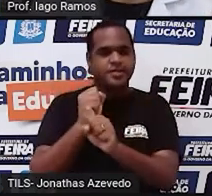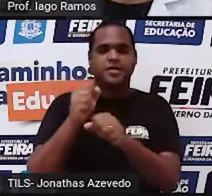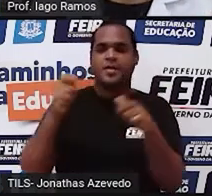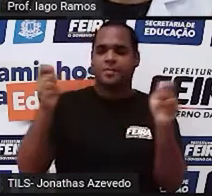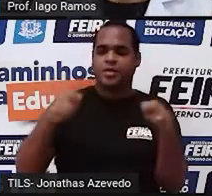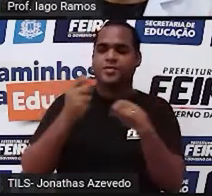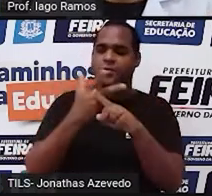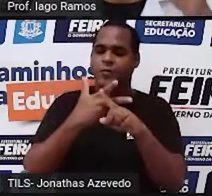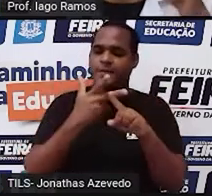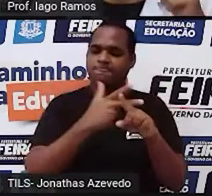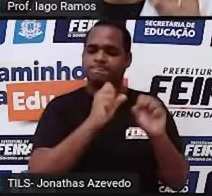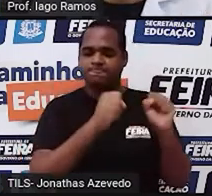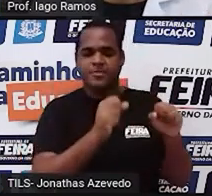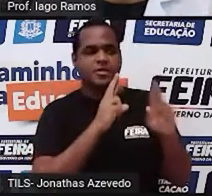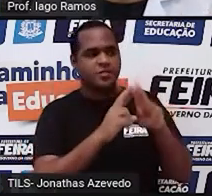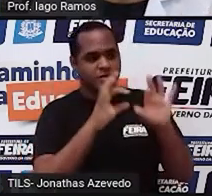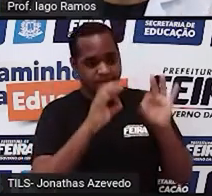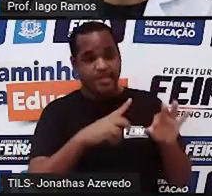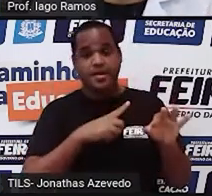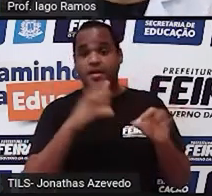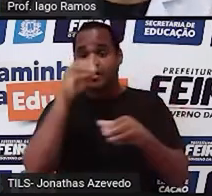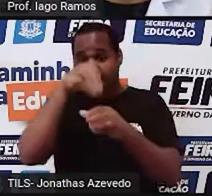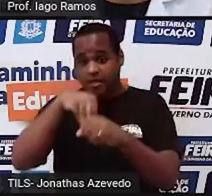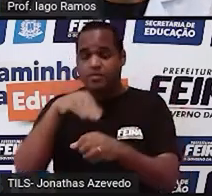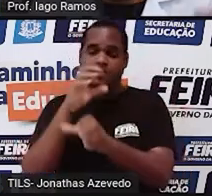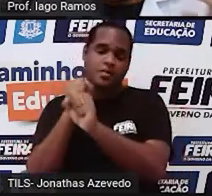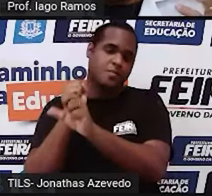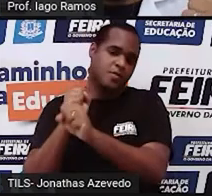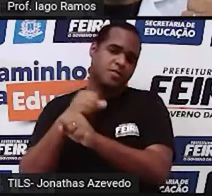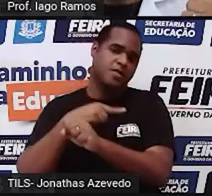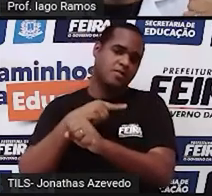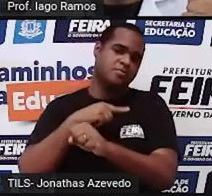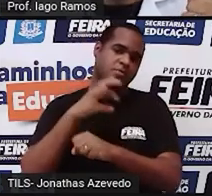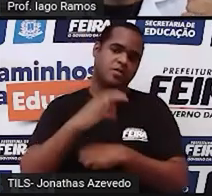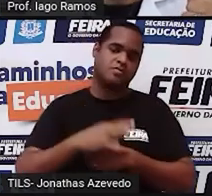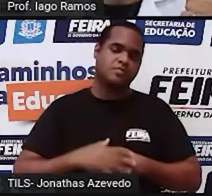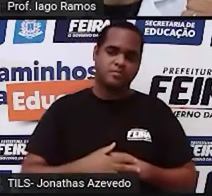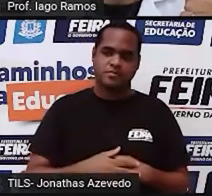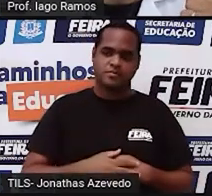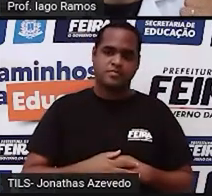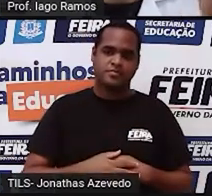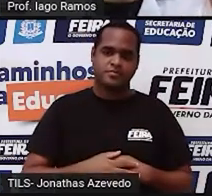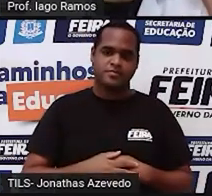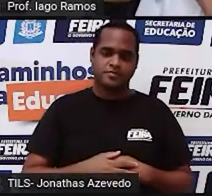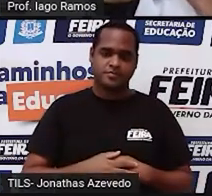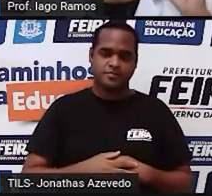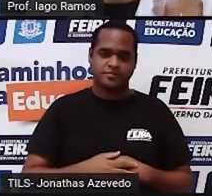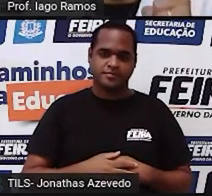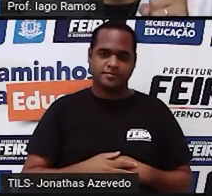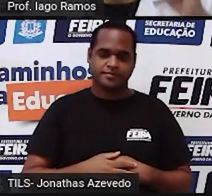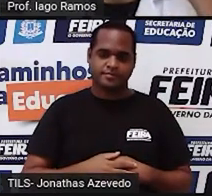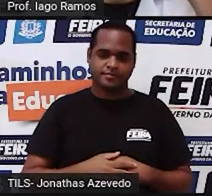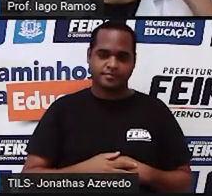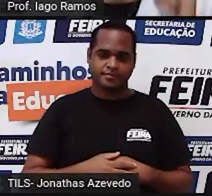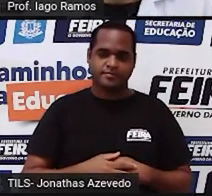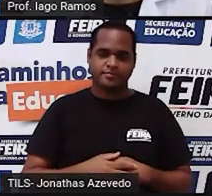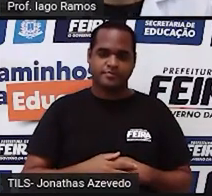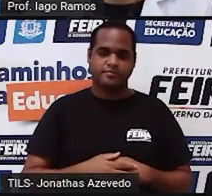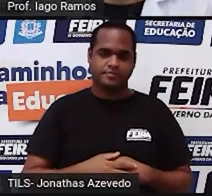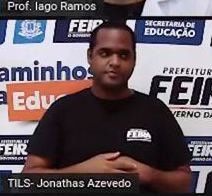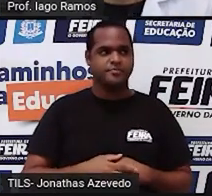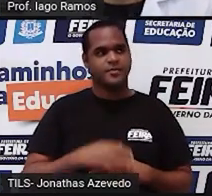procurando a resposta Valeu dentro do tempo que está sendo contado Então vamos lá ó em qual